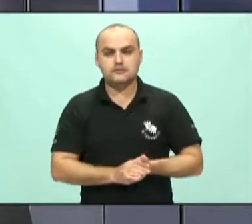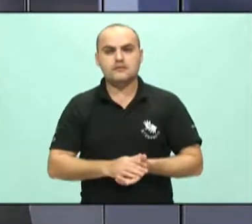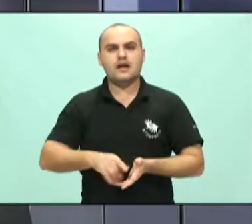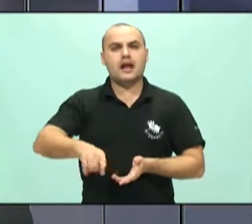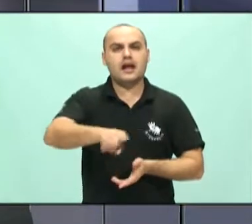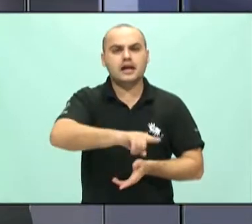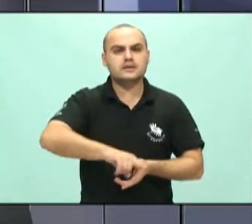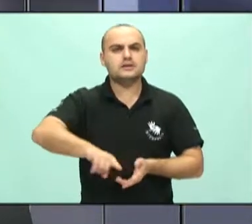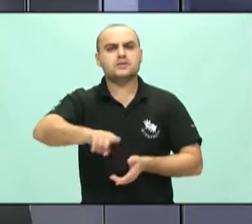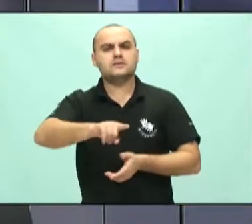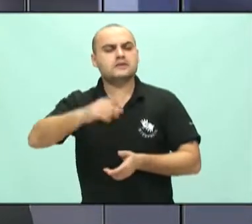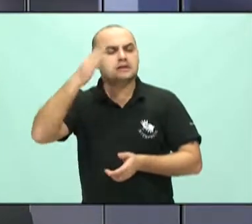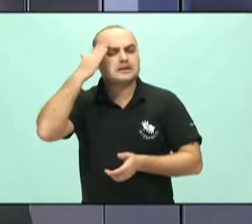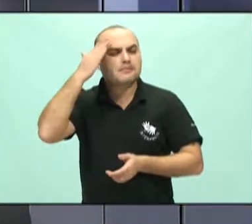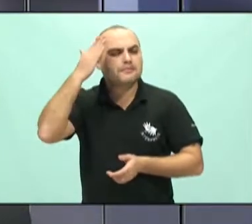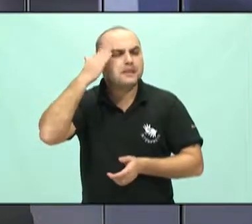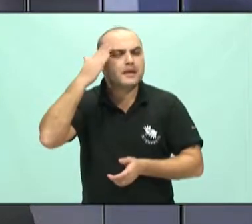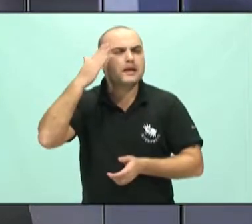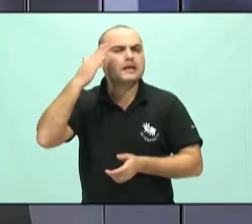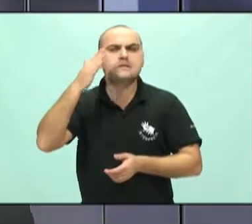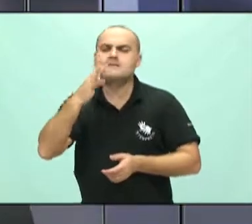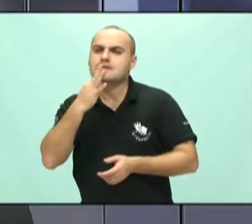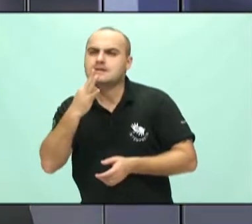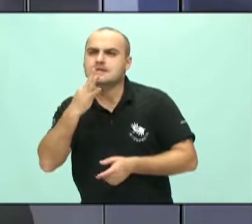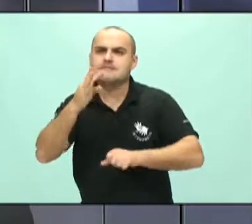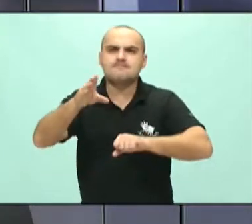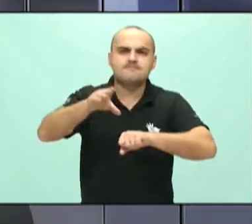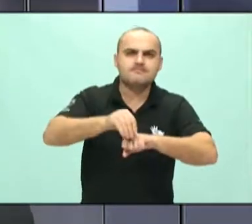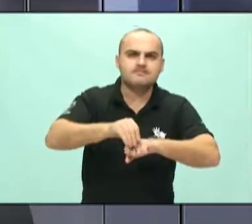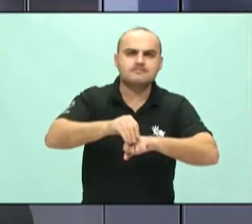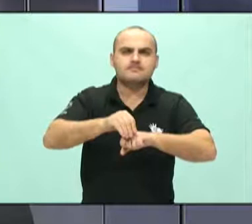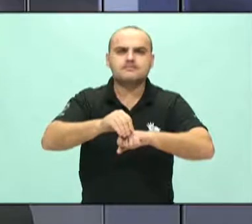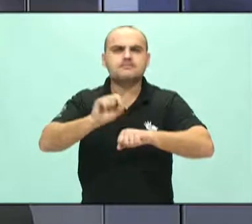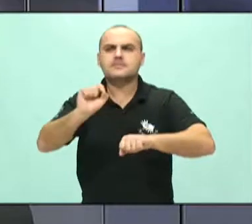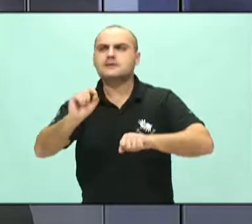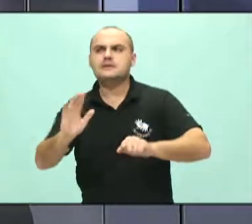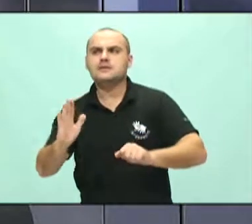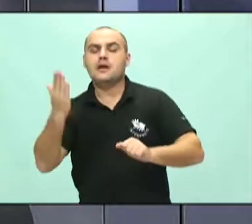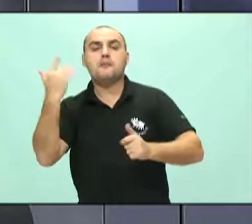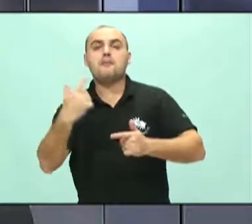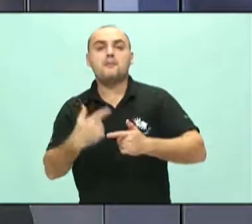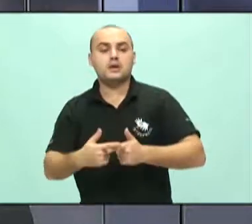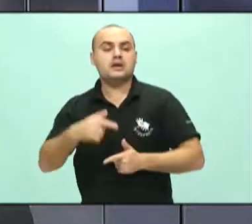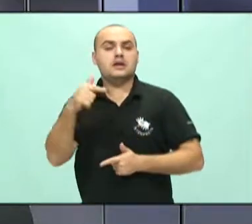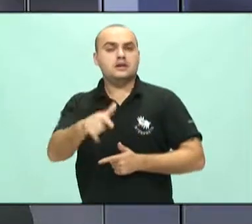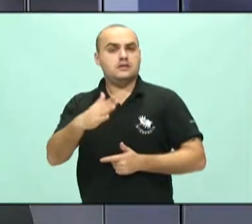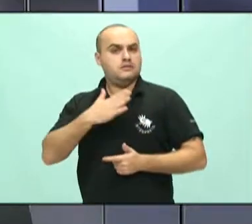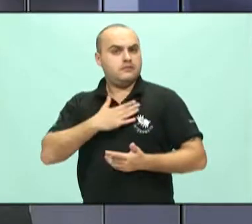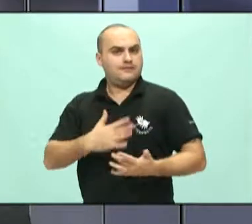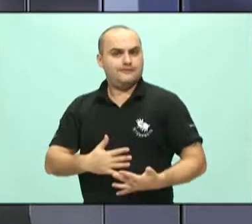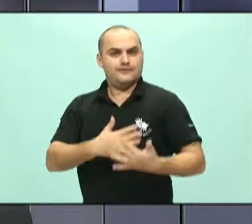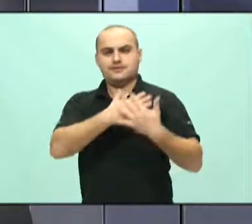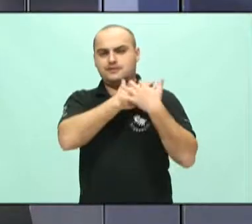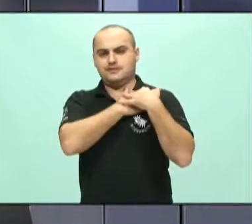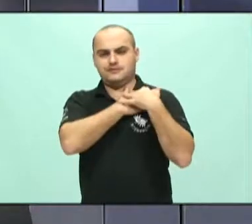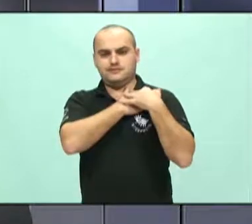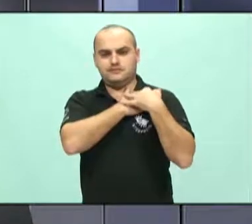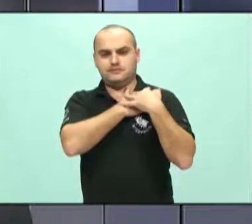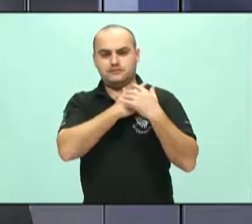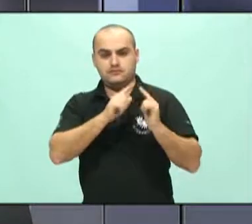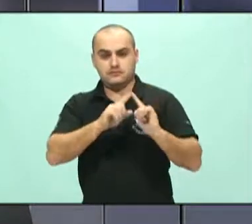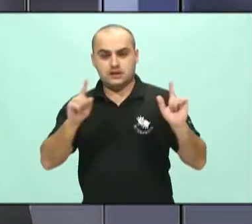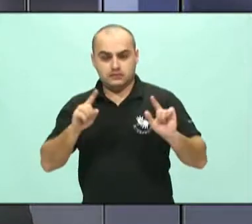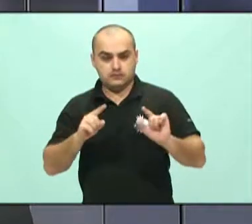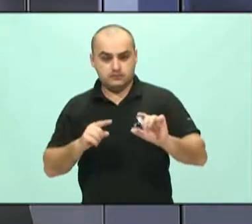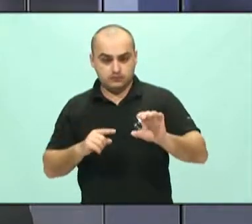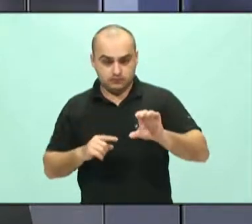conhecimento do que acontece, ela tem que existir, porque isso faz parte, acima de tudo, da nossa função, da nossa atribuição, mas é isso que